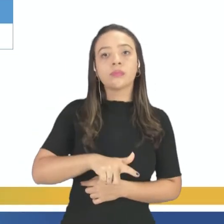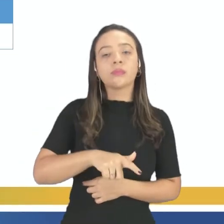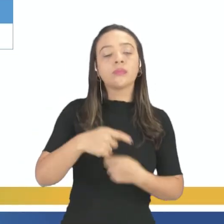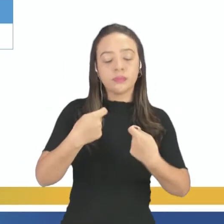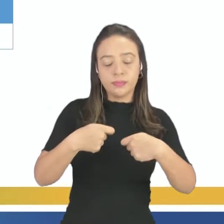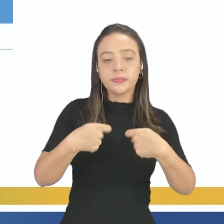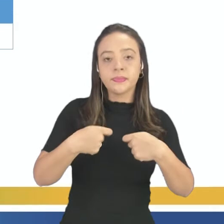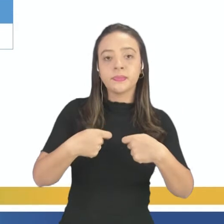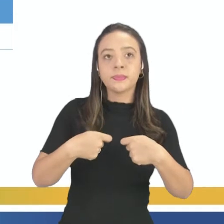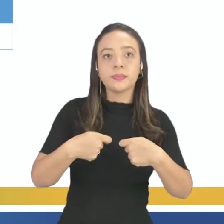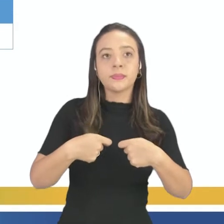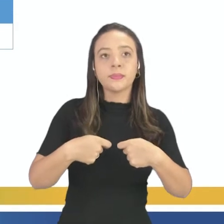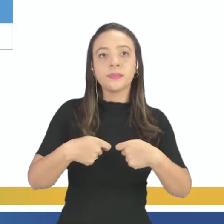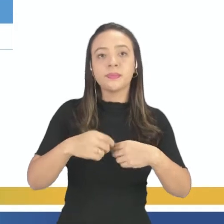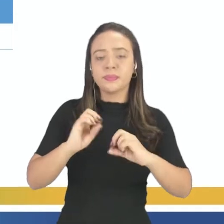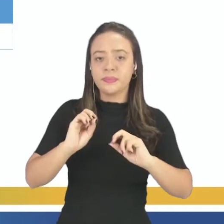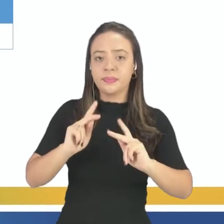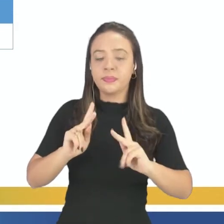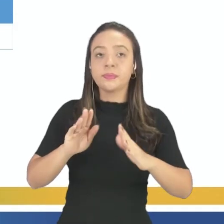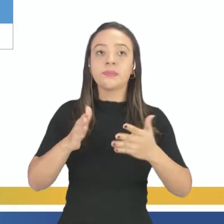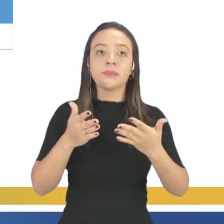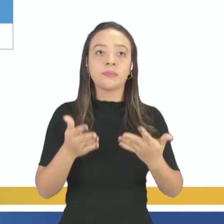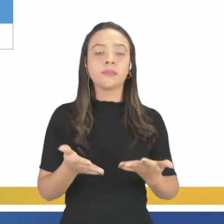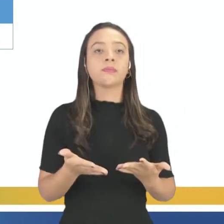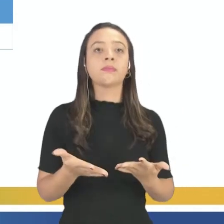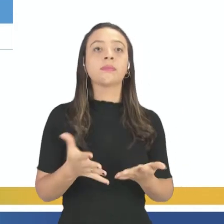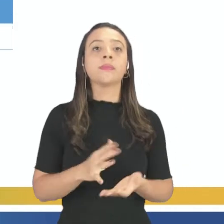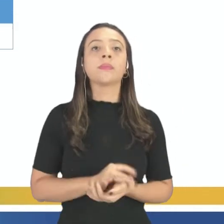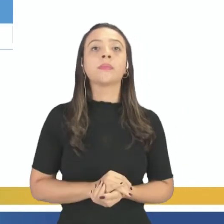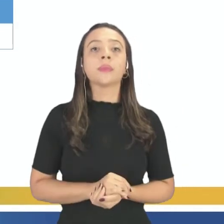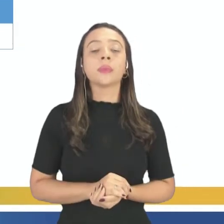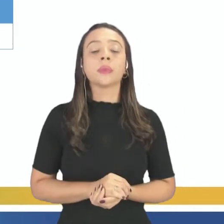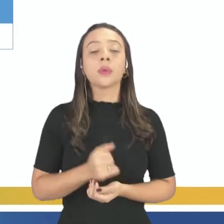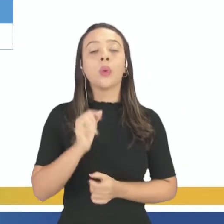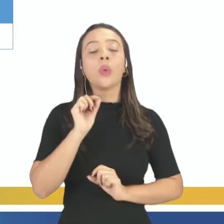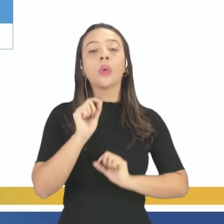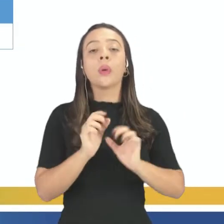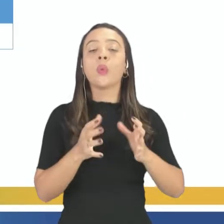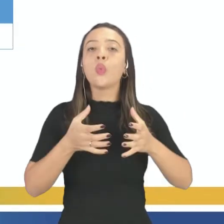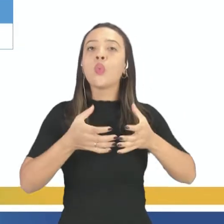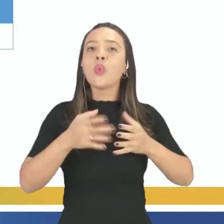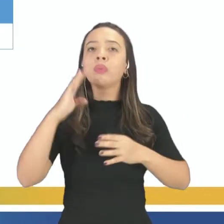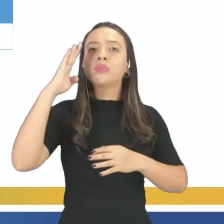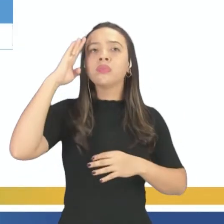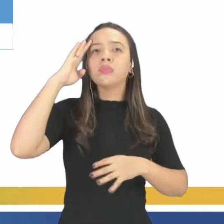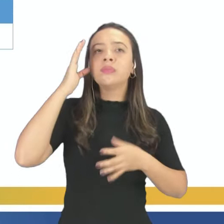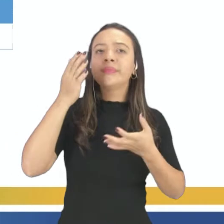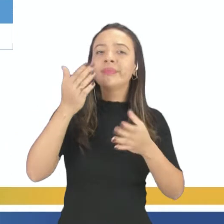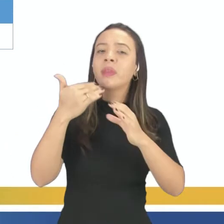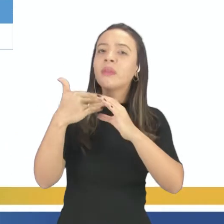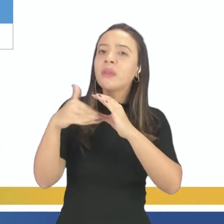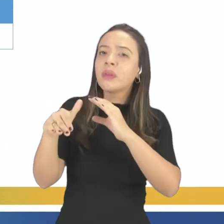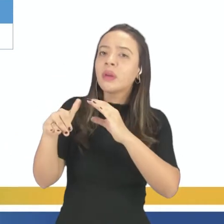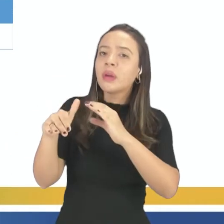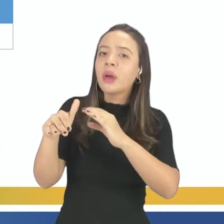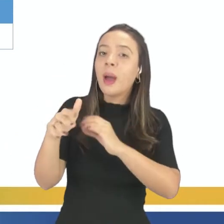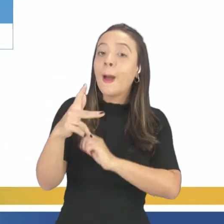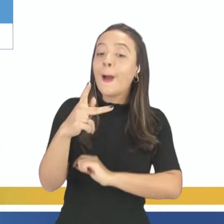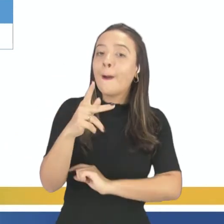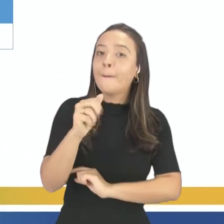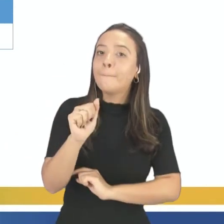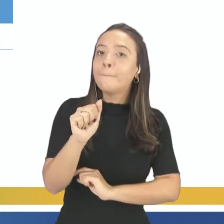bom? Dessa forma, supondo-se que o batalhão em questão deseja enviar a